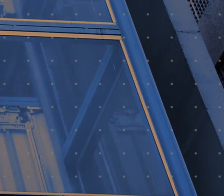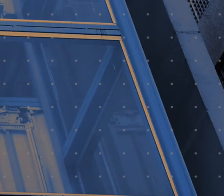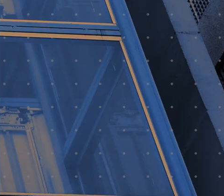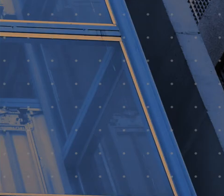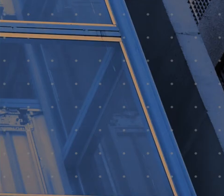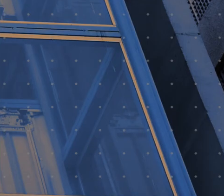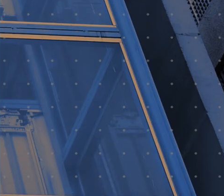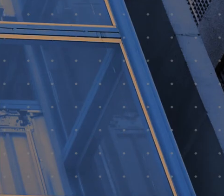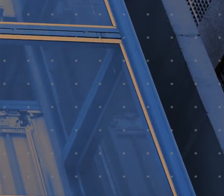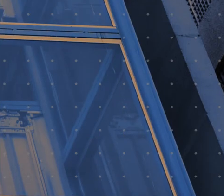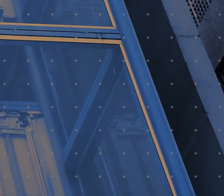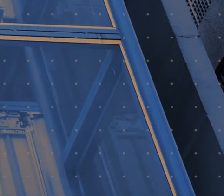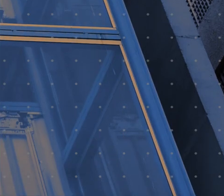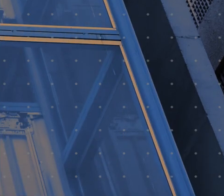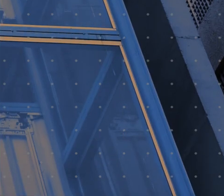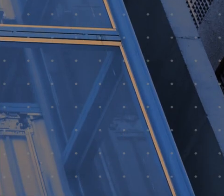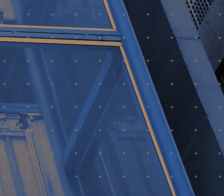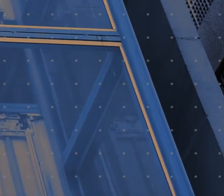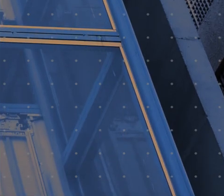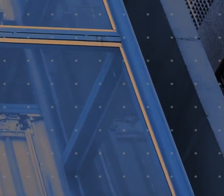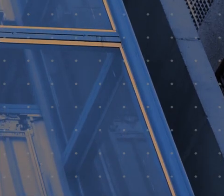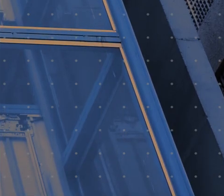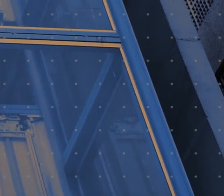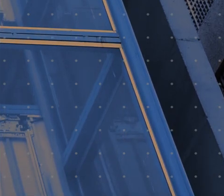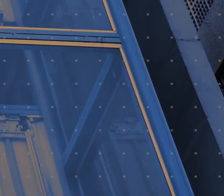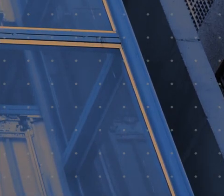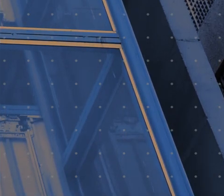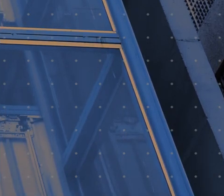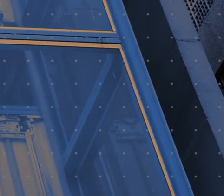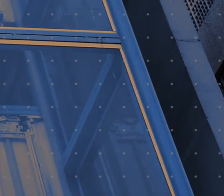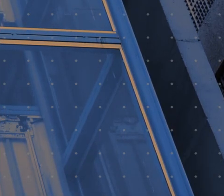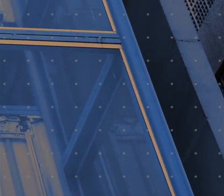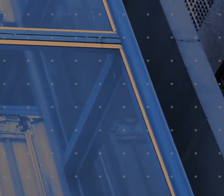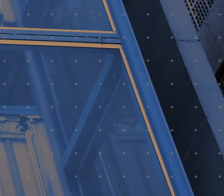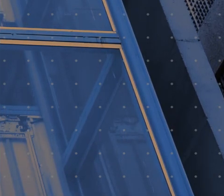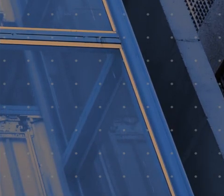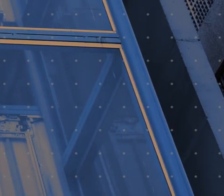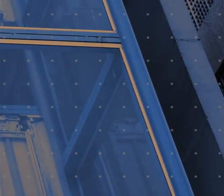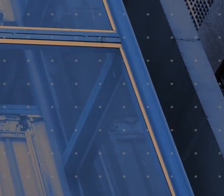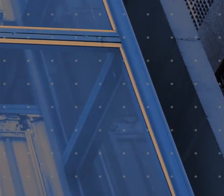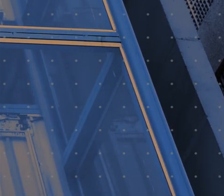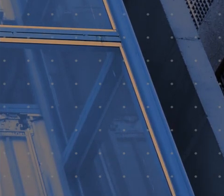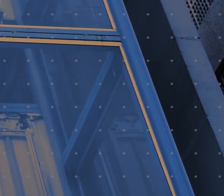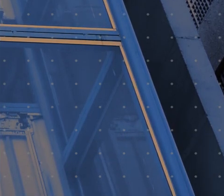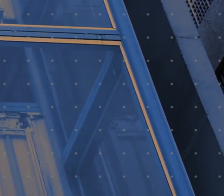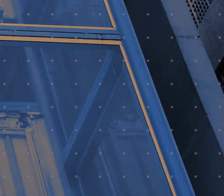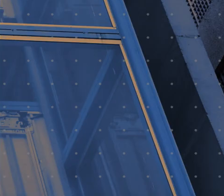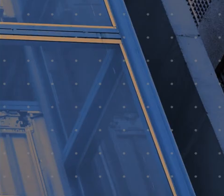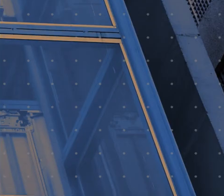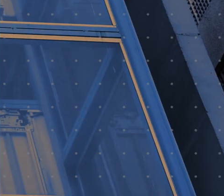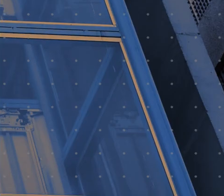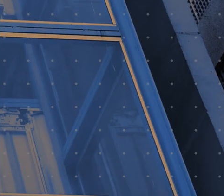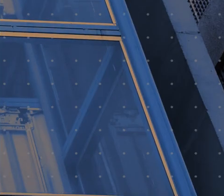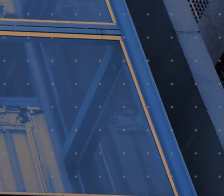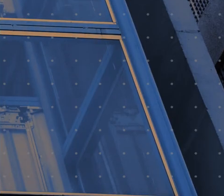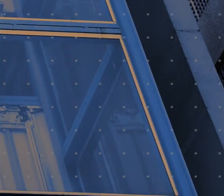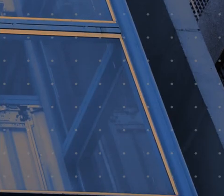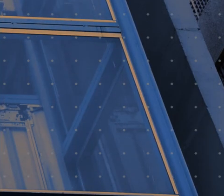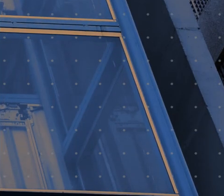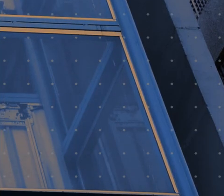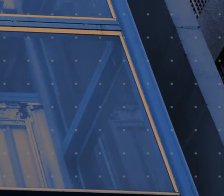obras, ajudante de pizzaiolo, ajudante de saneamento, assistente administrativo, assistente de